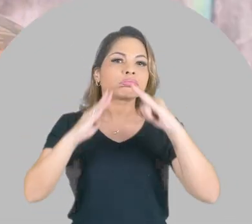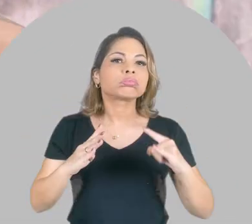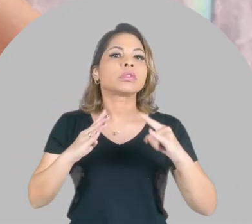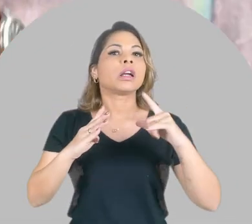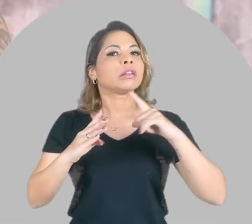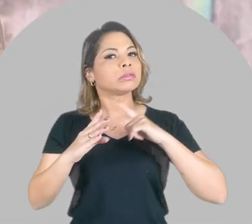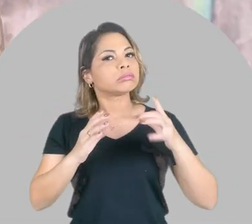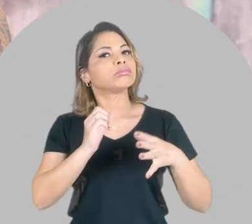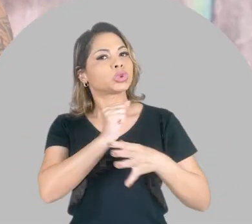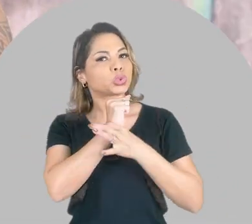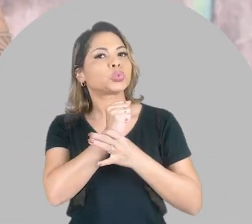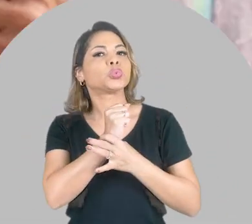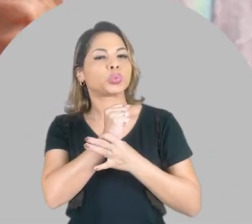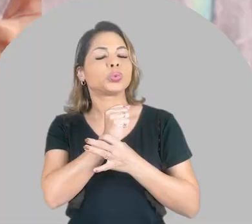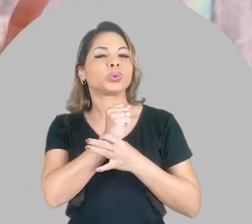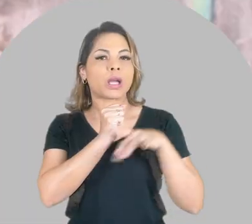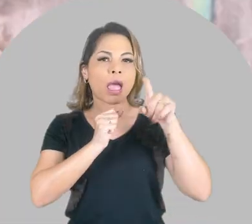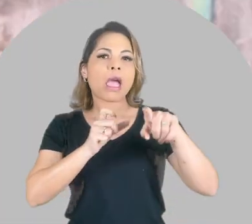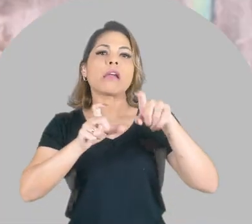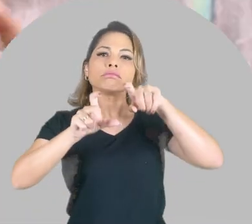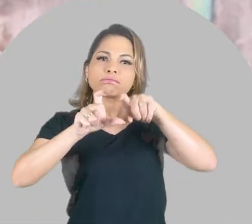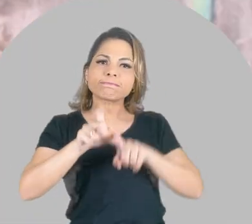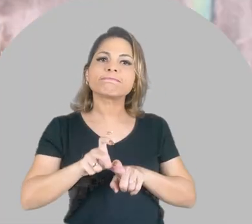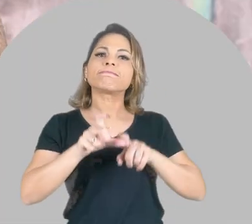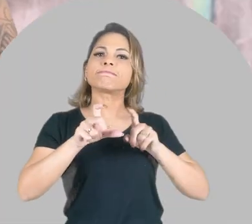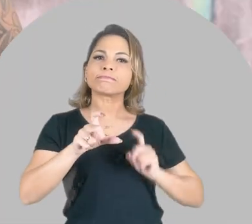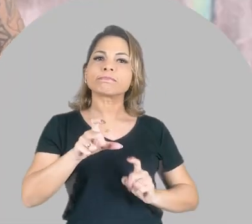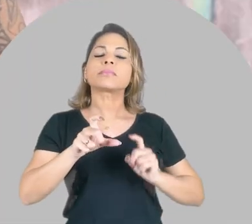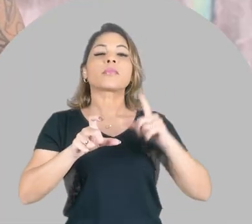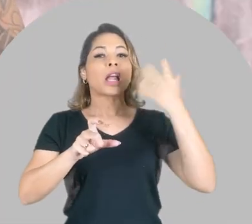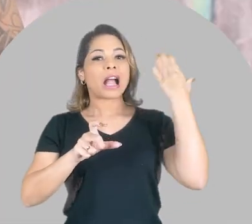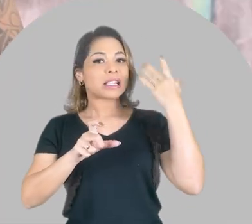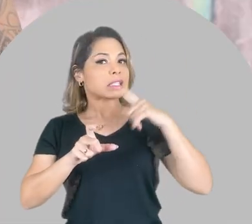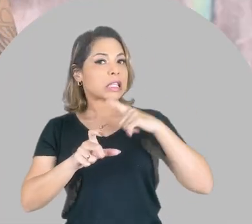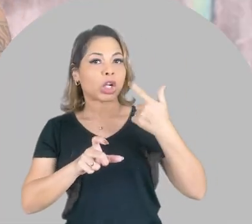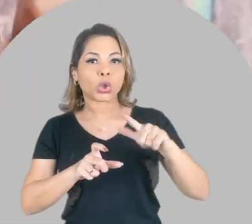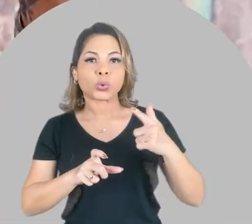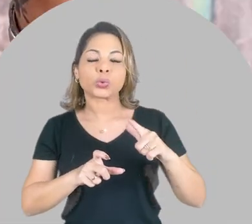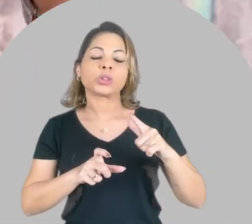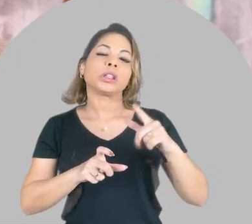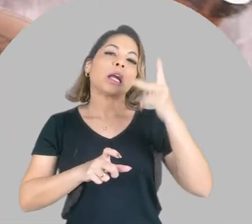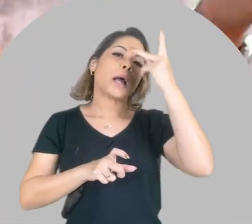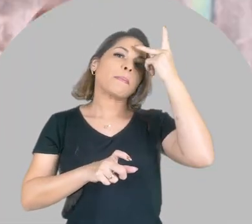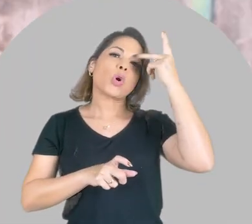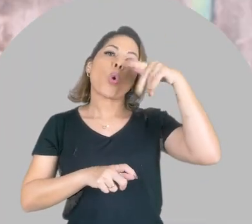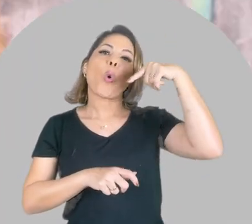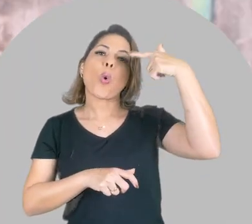esse ateliê ter autossustentabilidade. Isso é autonomia, isso a gente não tinha, isso era